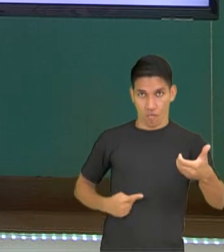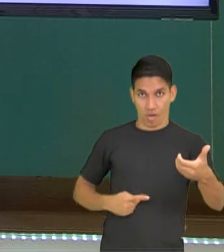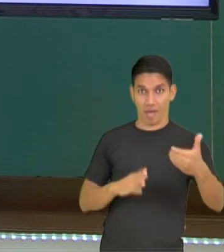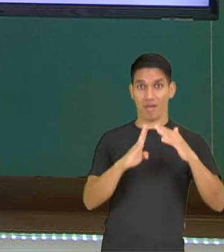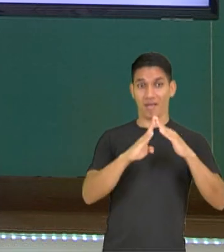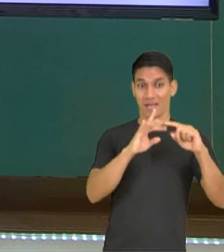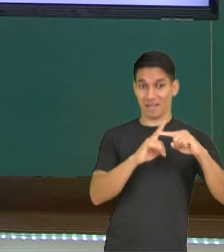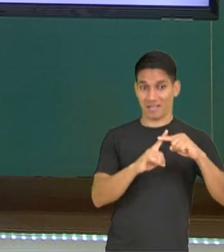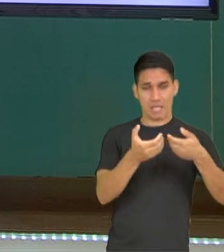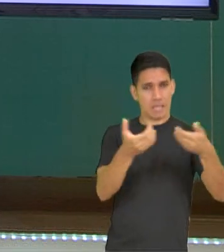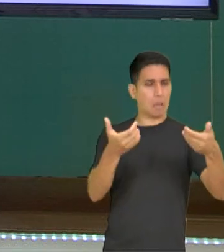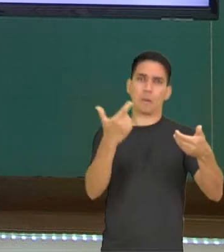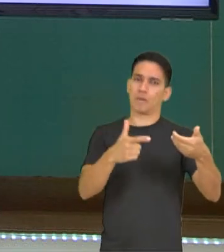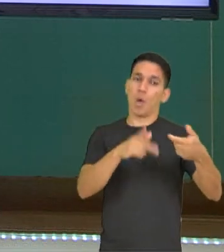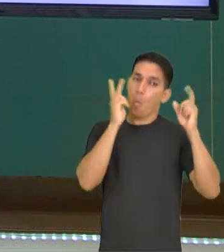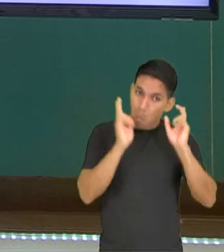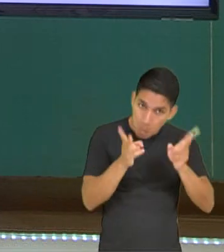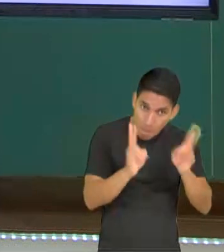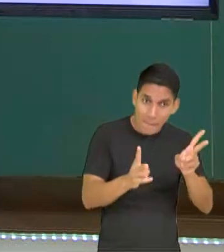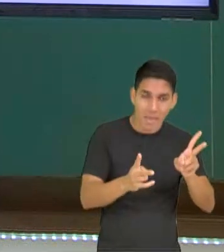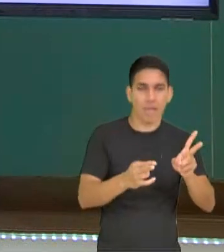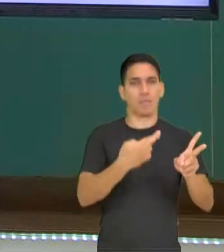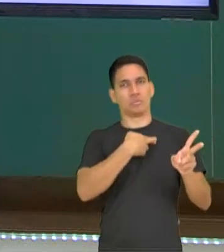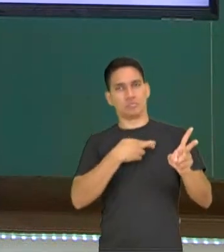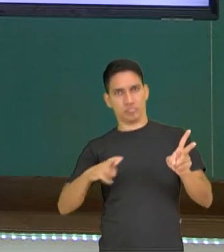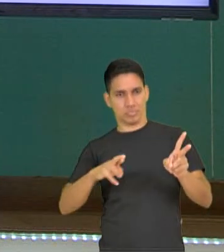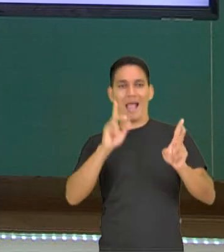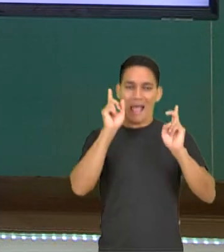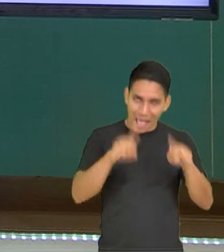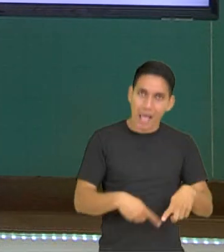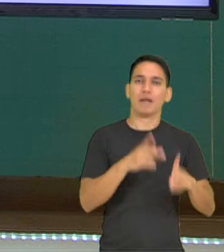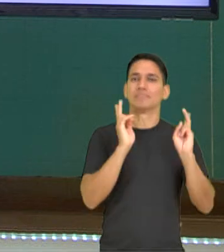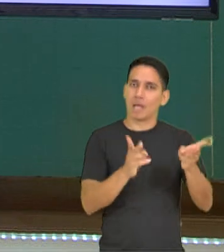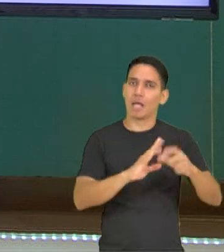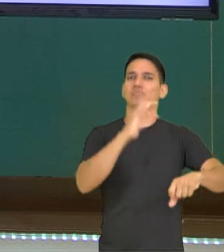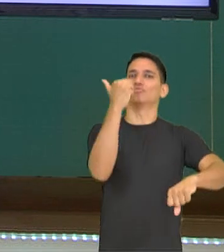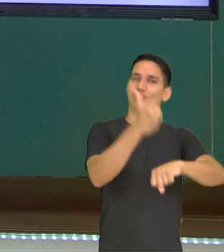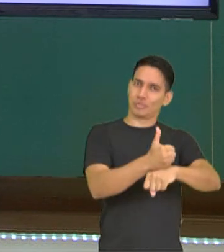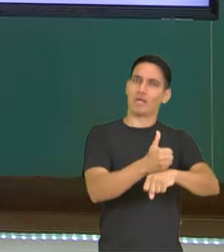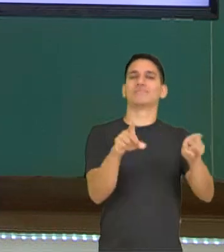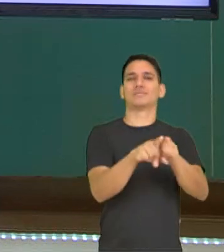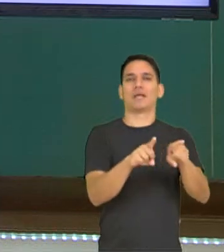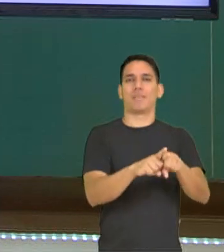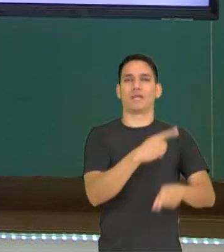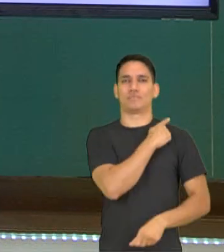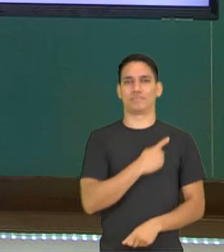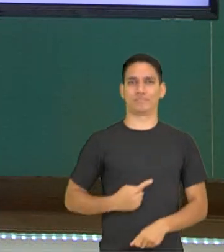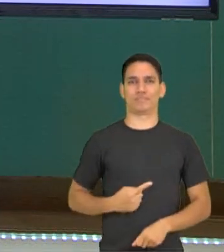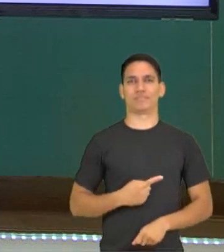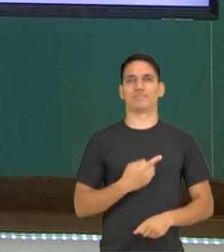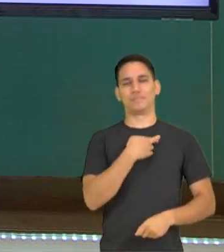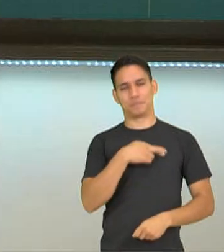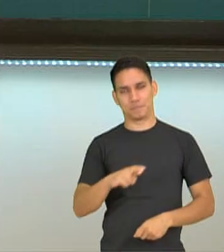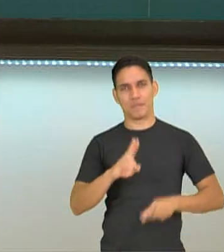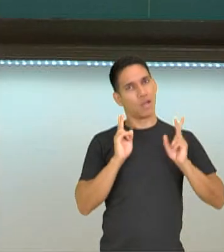O mesmo chefe do governo, ele faria parte, dominaria as crenças religiosas